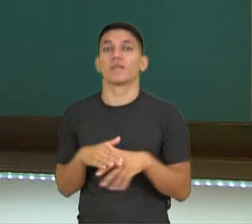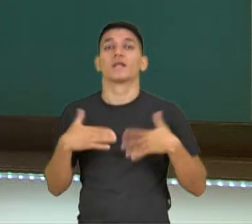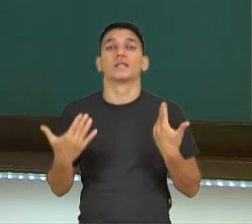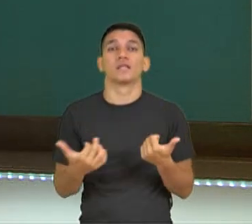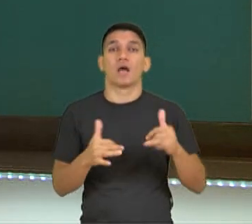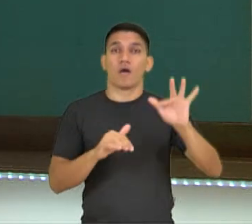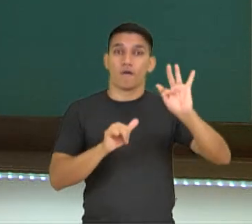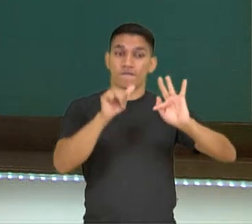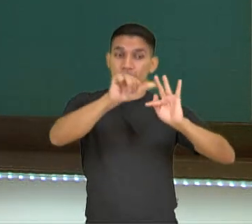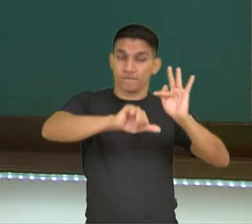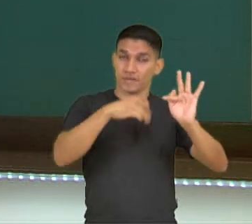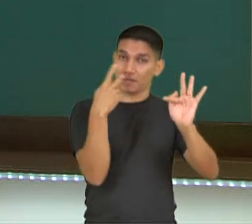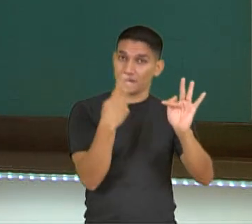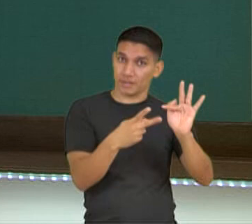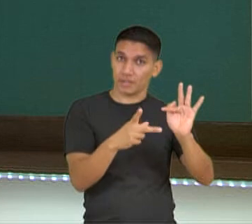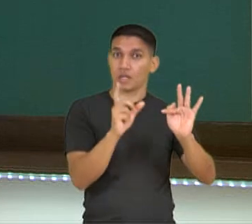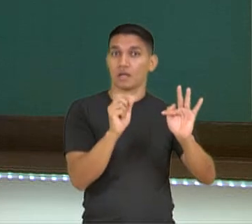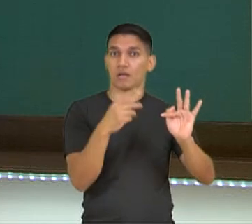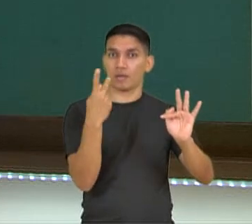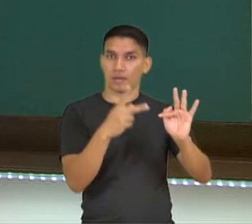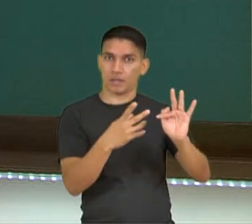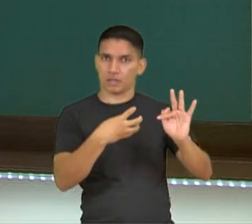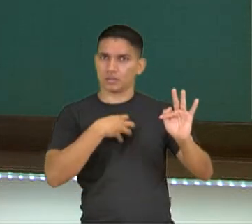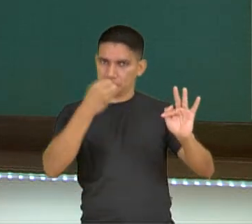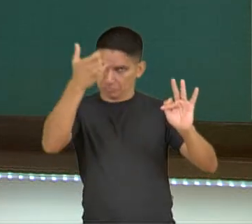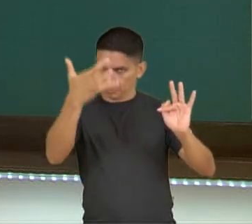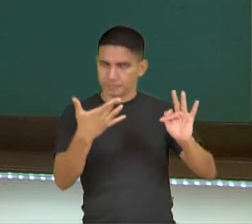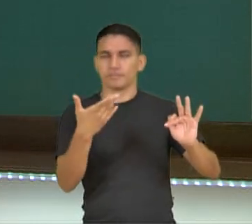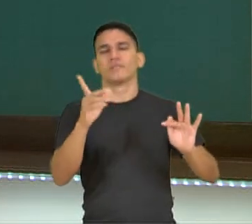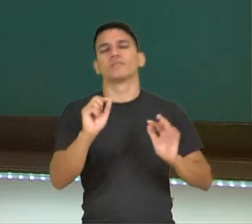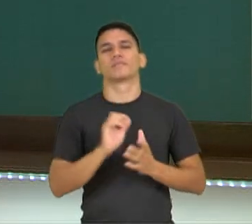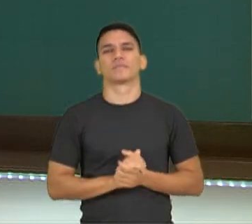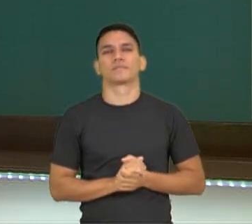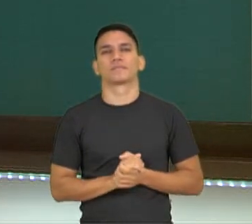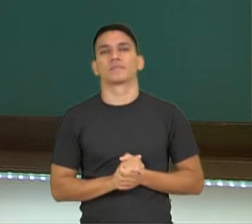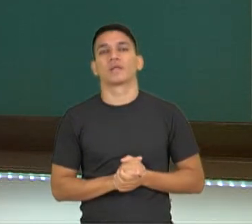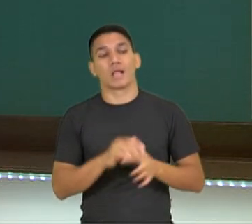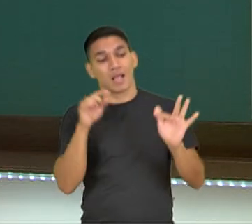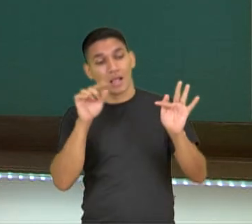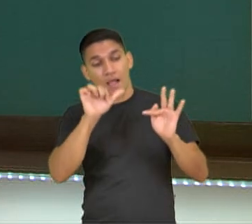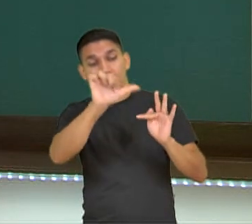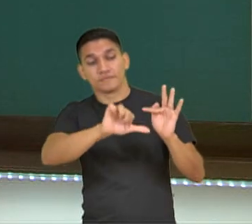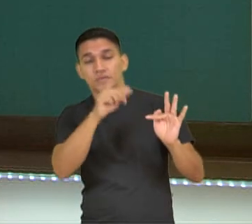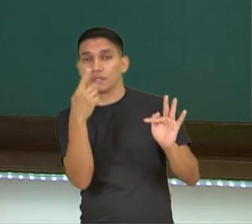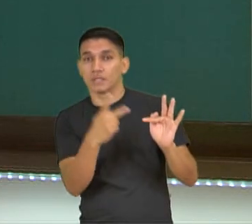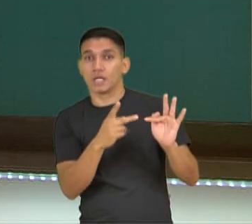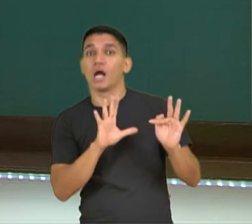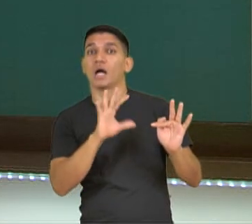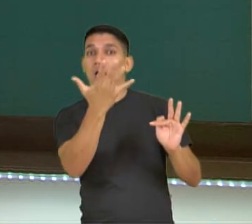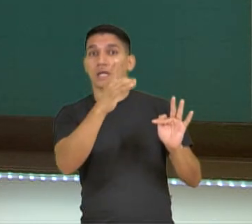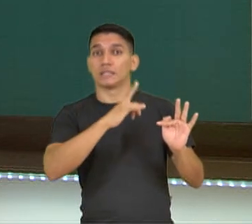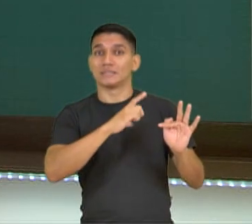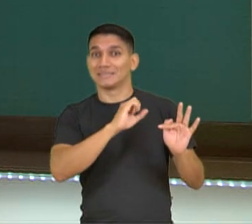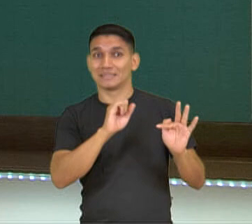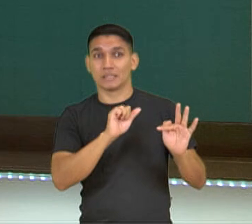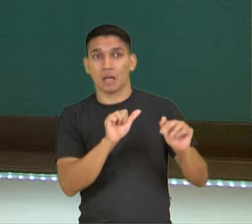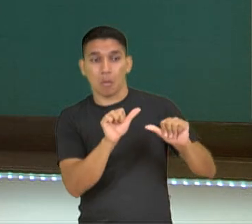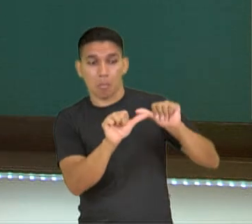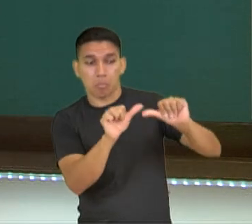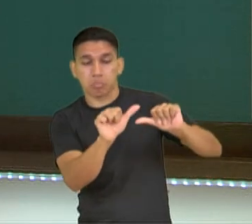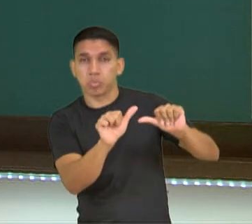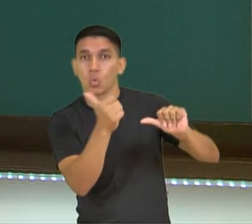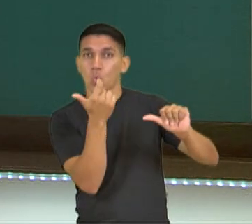físico, já vou adiantando para vocês que a gente vai falar mais sobre eles, ocorre quando não há mudança, quando não